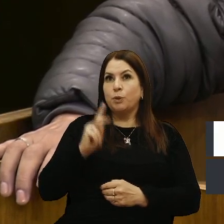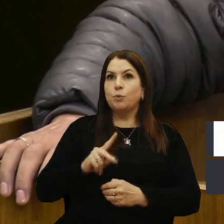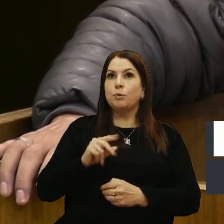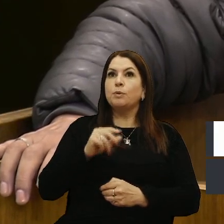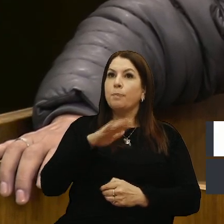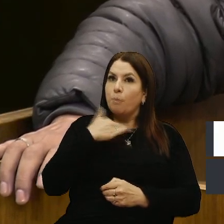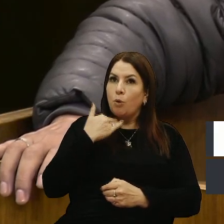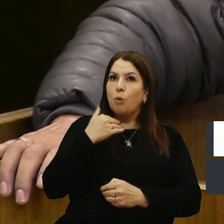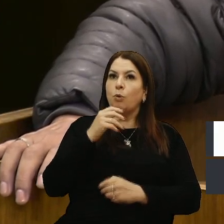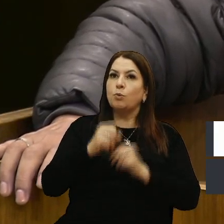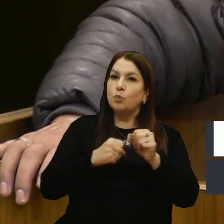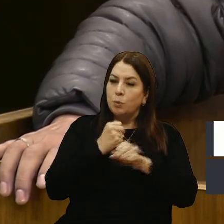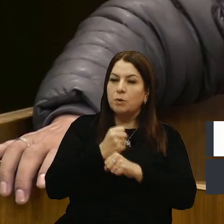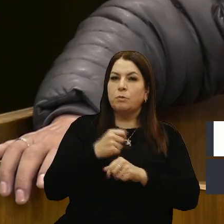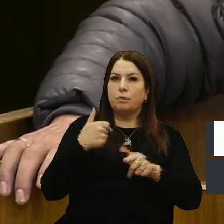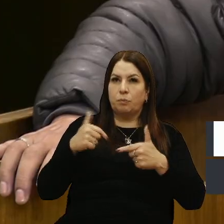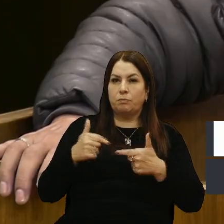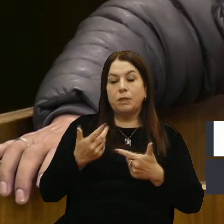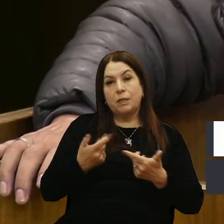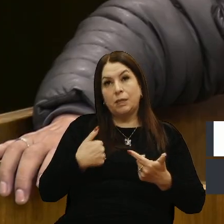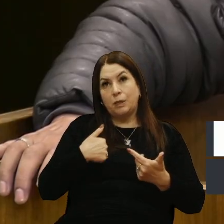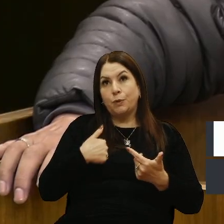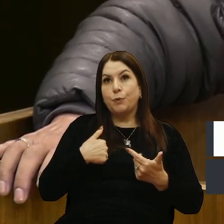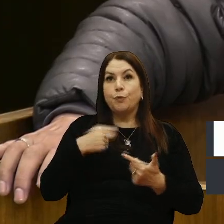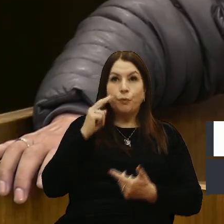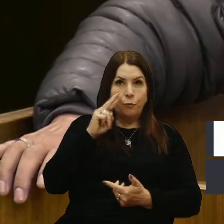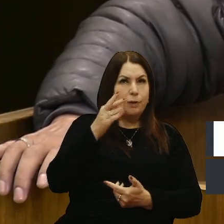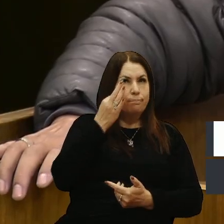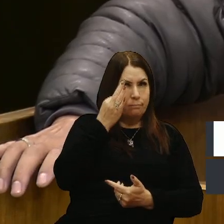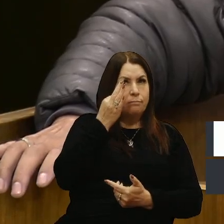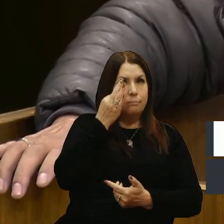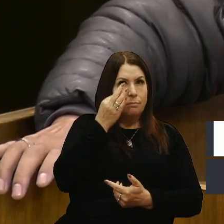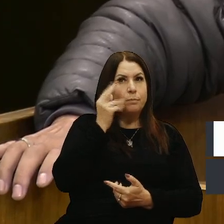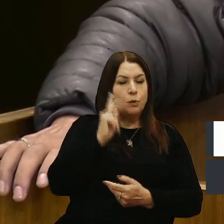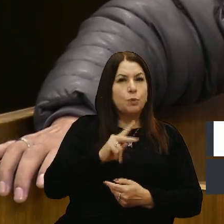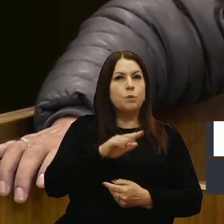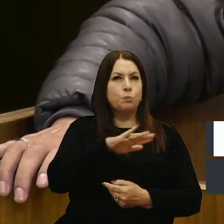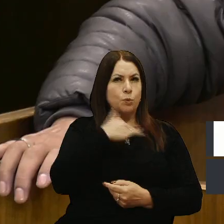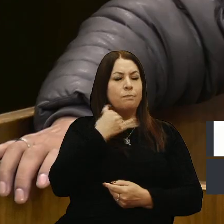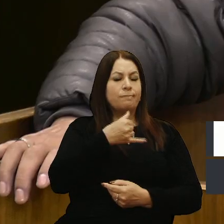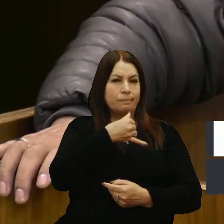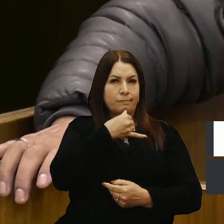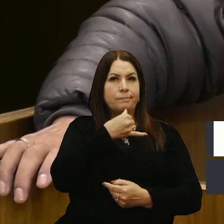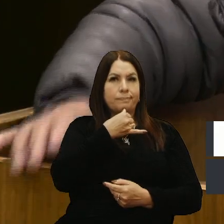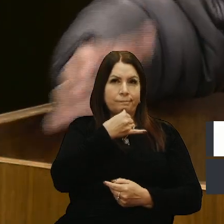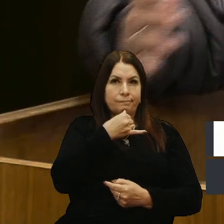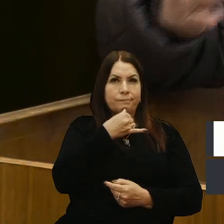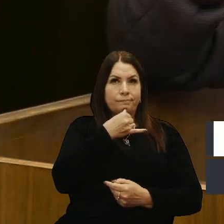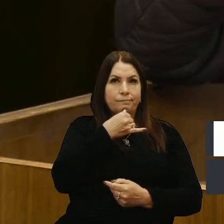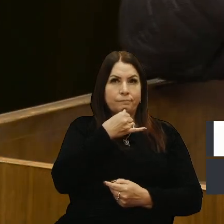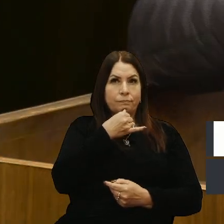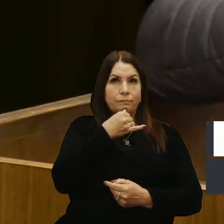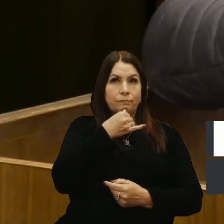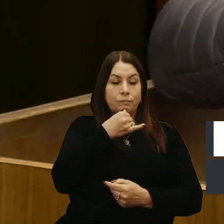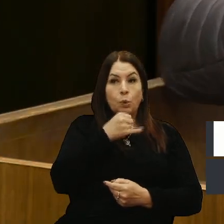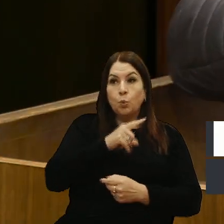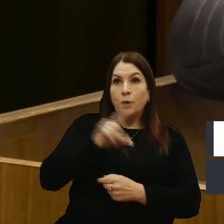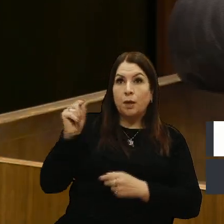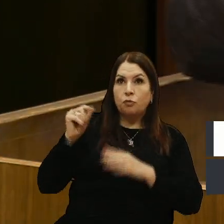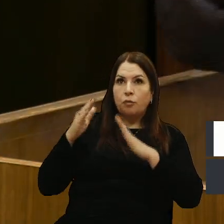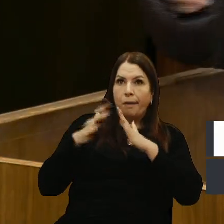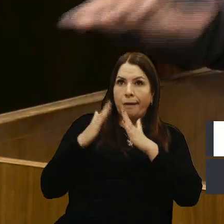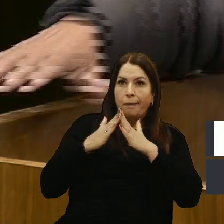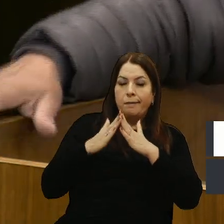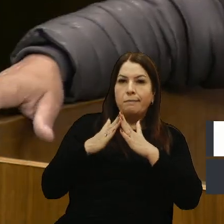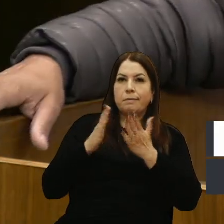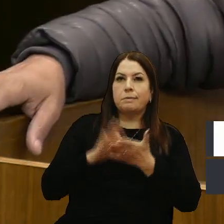anos trabalhando. Eu, infelizmente, presenciei muitas pessoas morrendo e é muito triste. Você sair de casa, o trabalhador sai